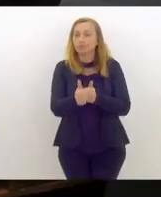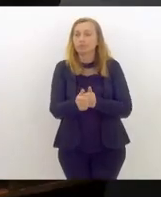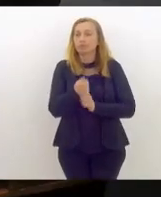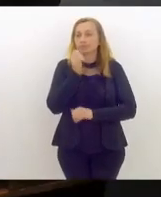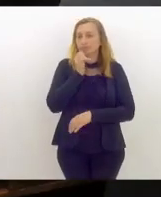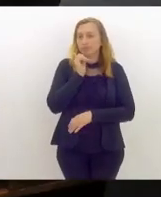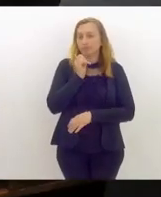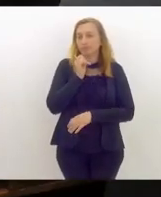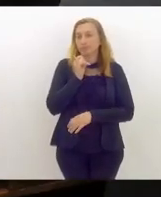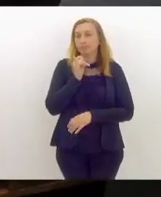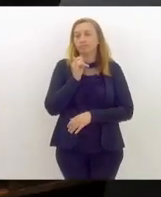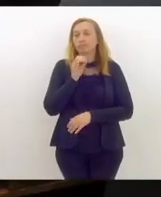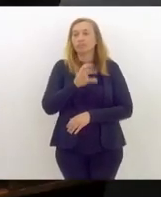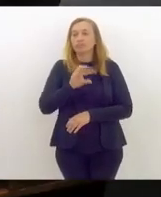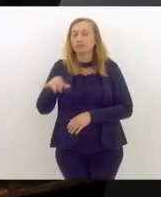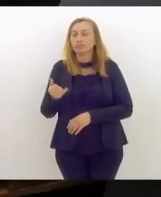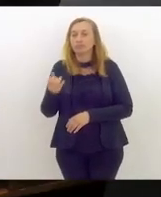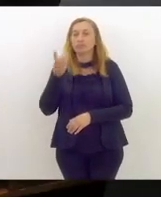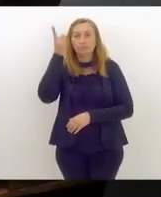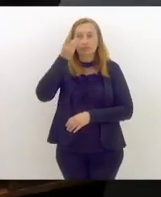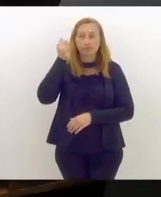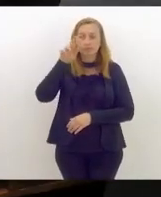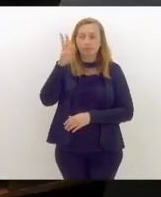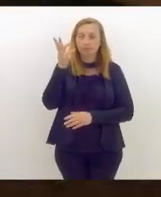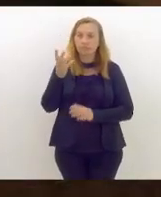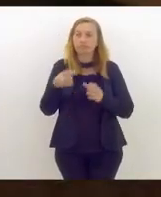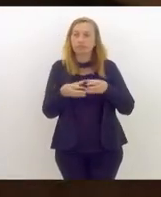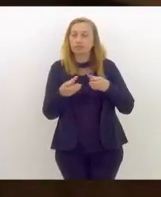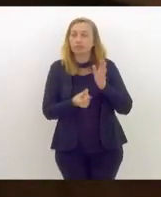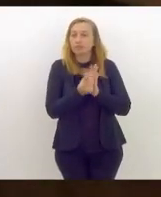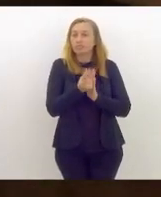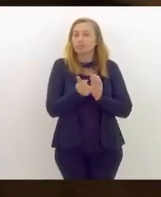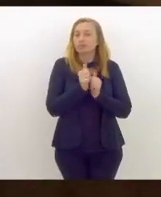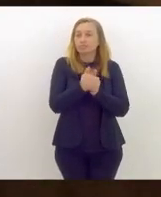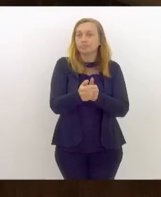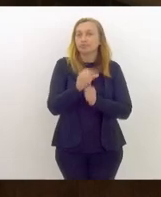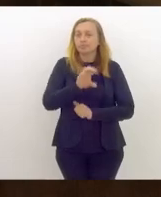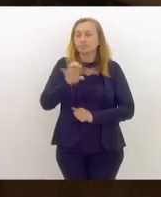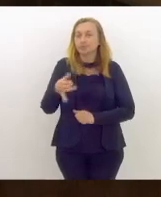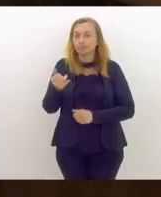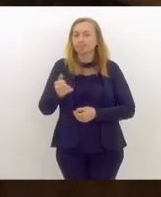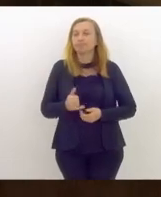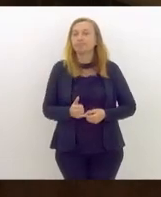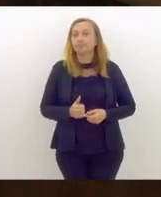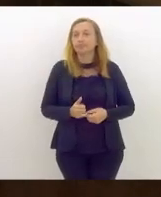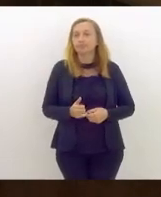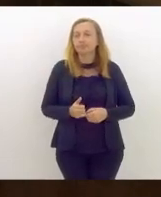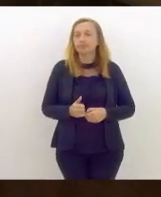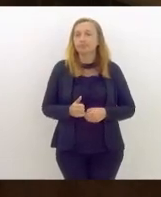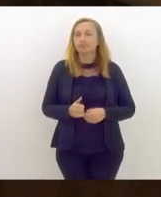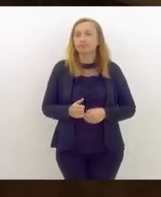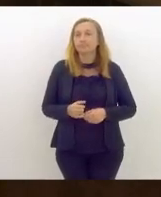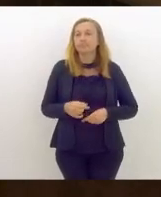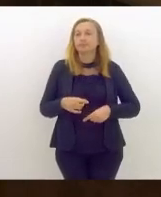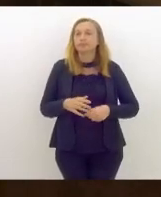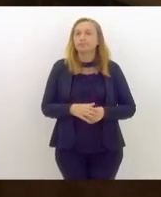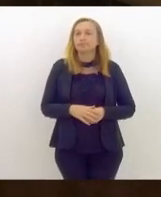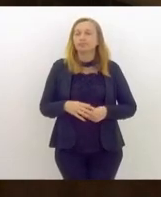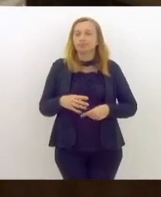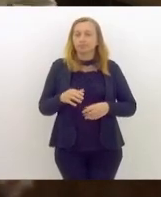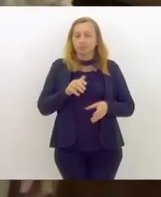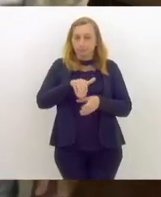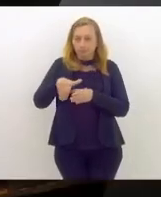CCJ. Deputado Eliomar, pela Comissão de Orçamento. Acompanha o parecer da CCJ. Com os pareceres emitidos